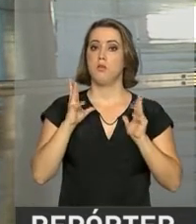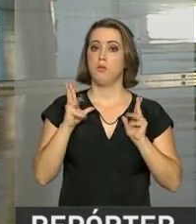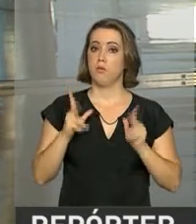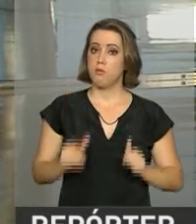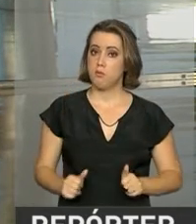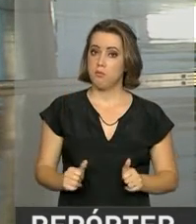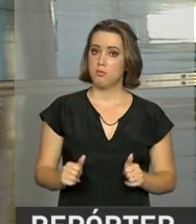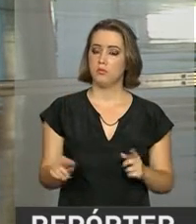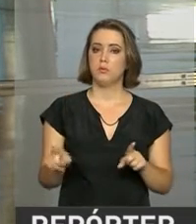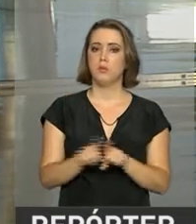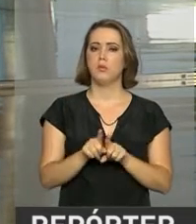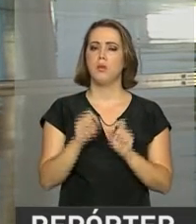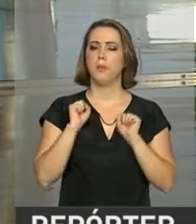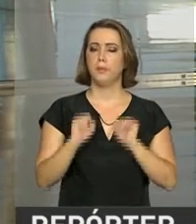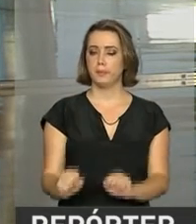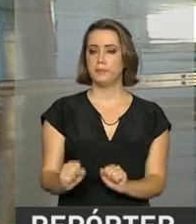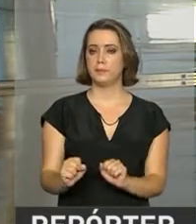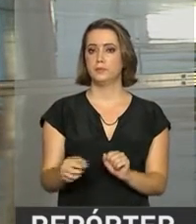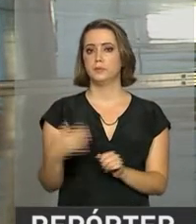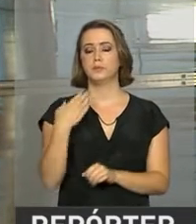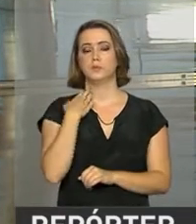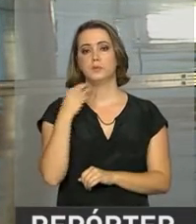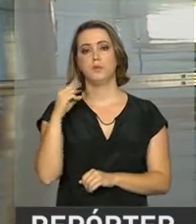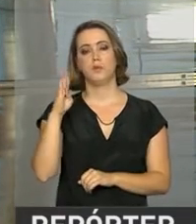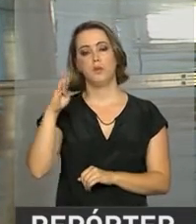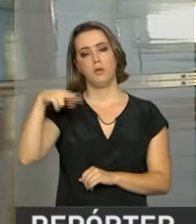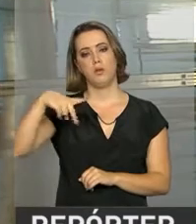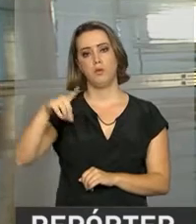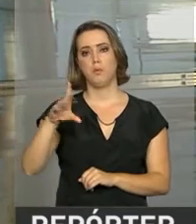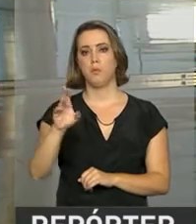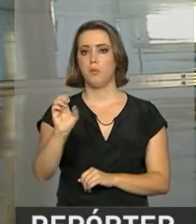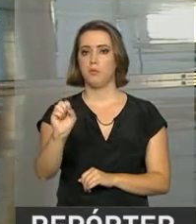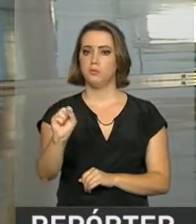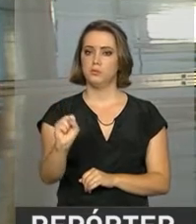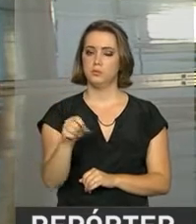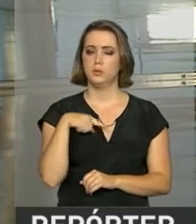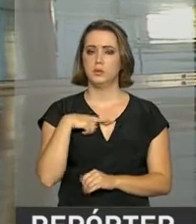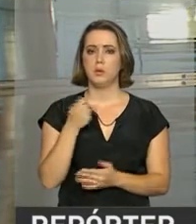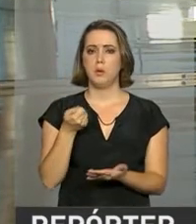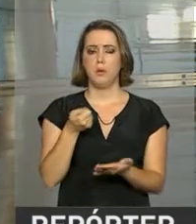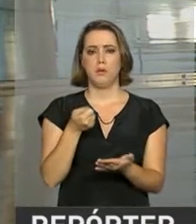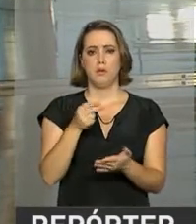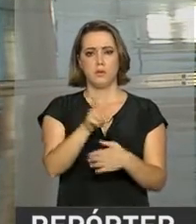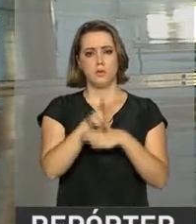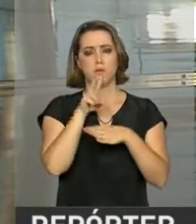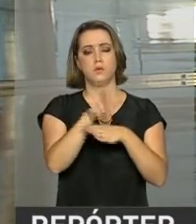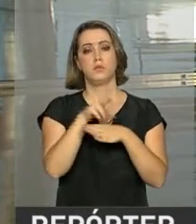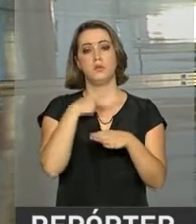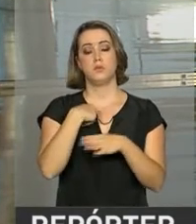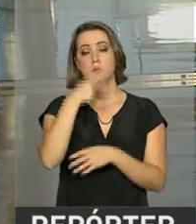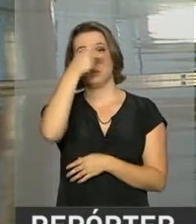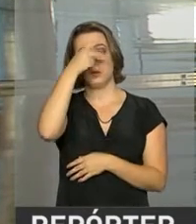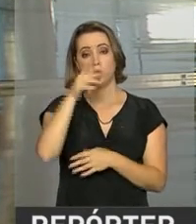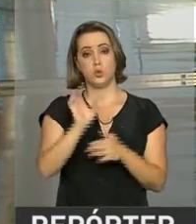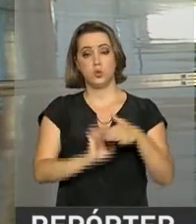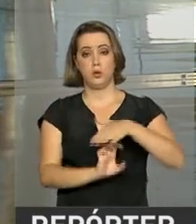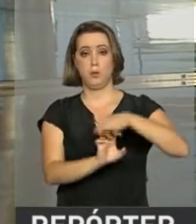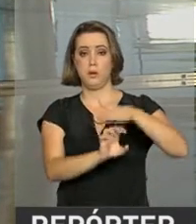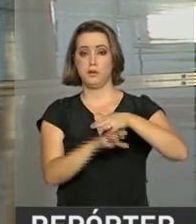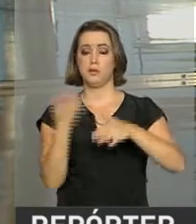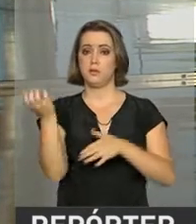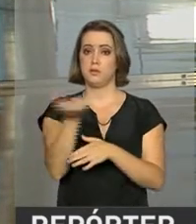vai permitir que o bnds faça o financiamento de empresas que se interessem em explorar os serviços